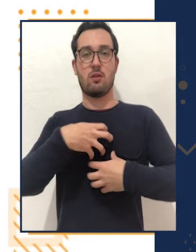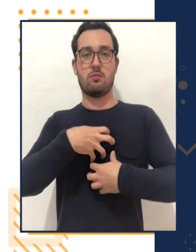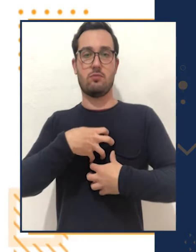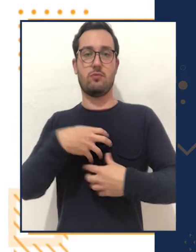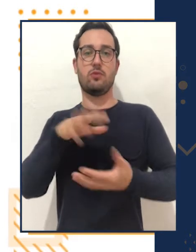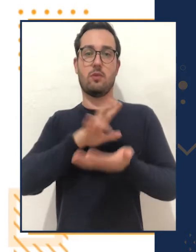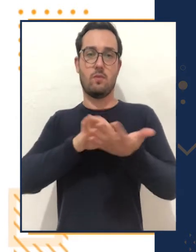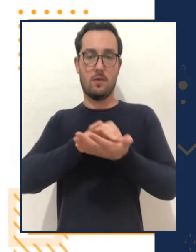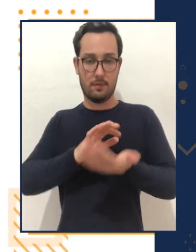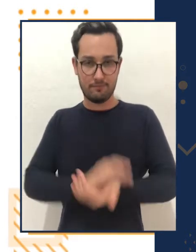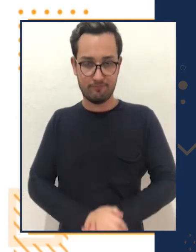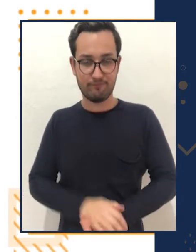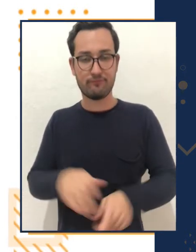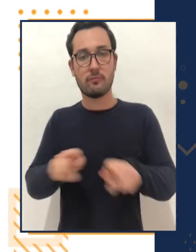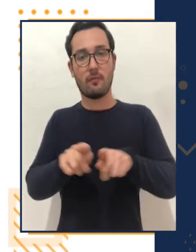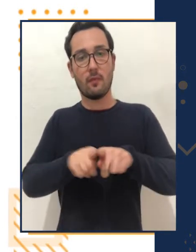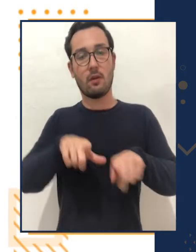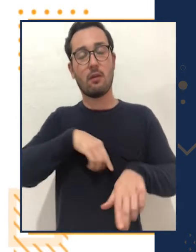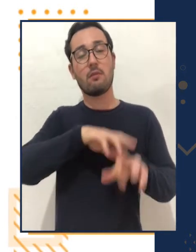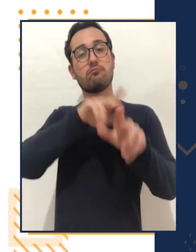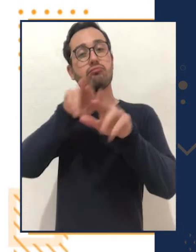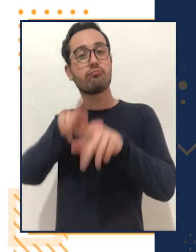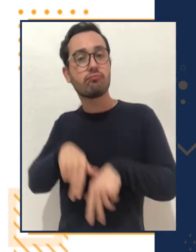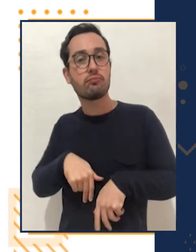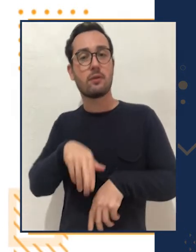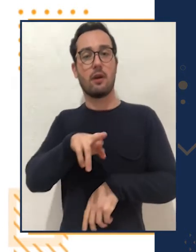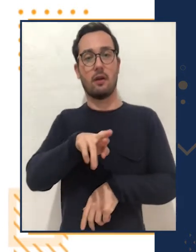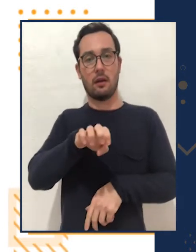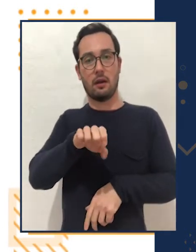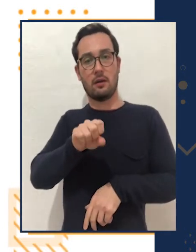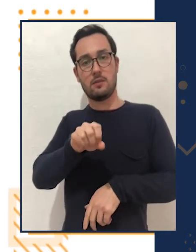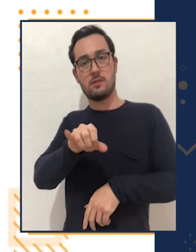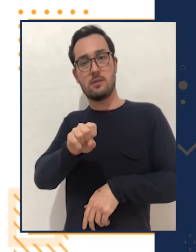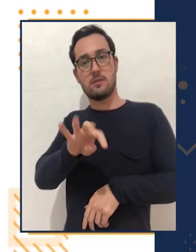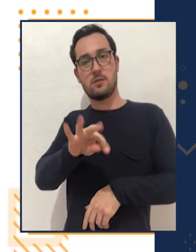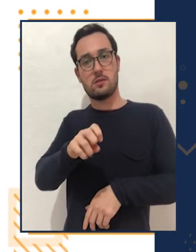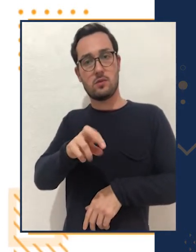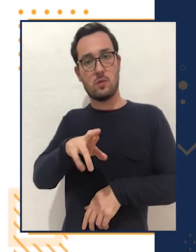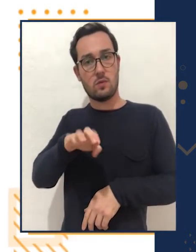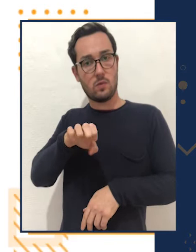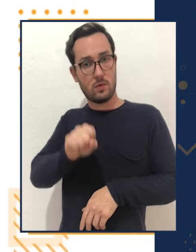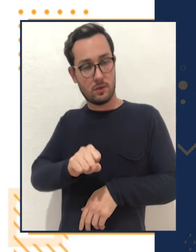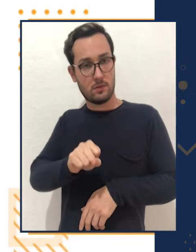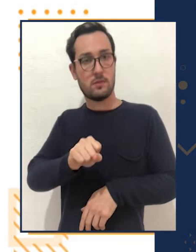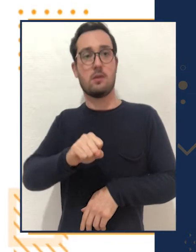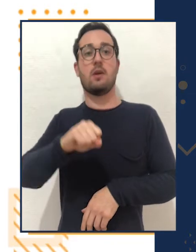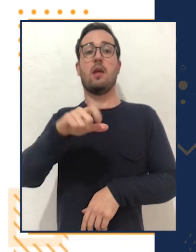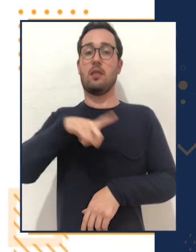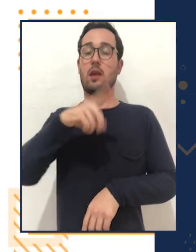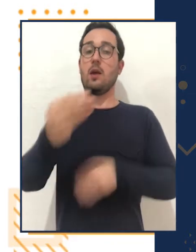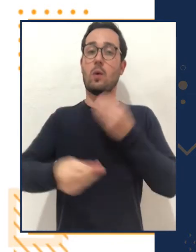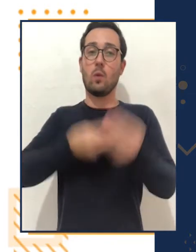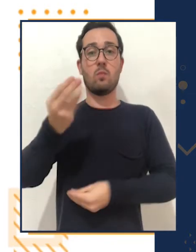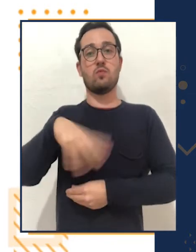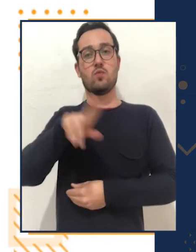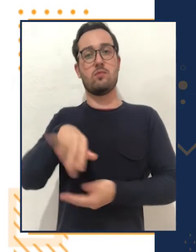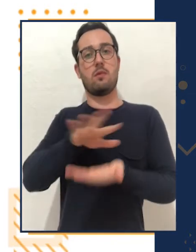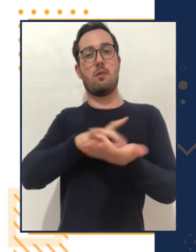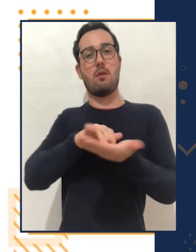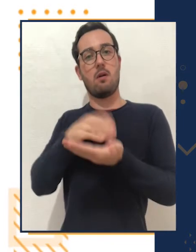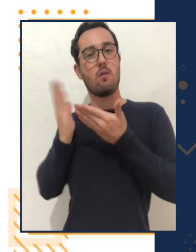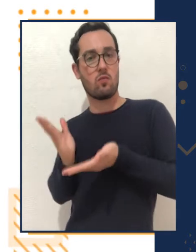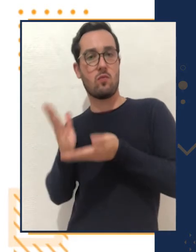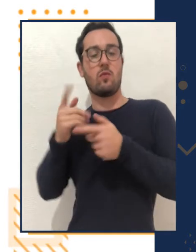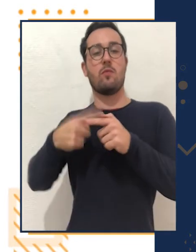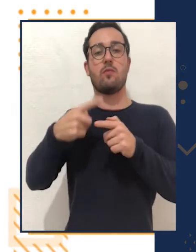por R2. Então, quando a gente tem dois resistores, é uma forma para a gente poder calcular então cada uma dessas correntes